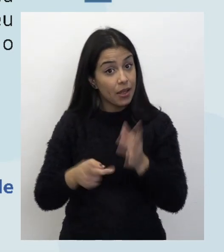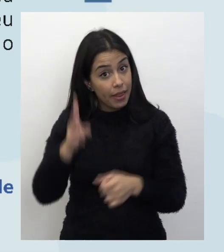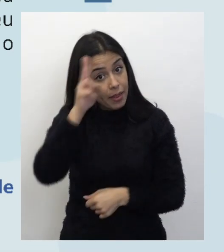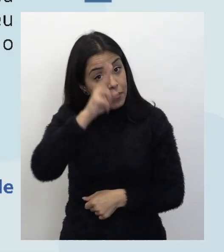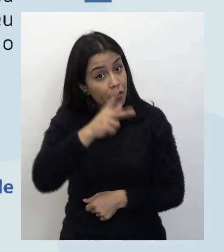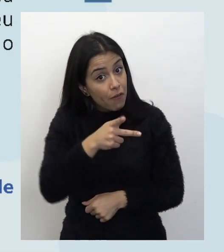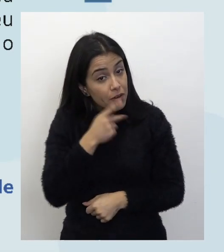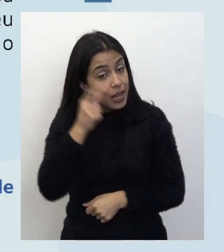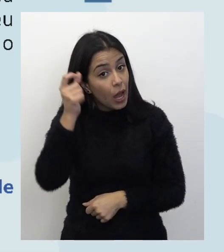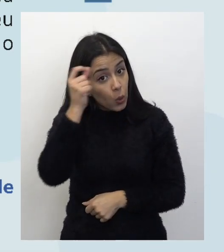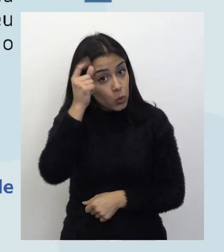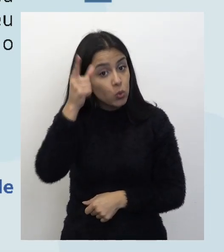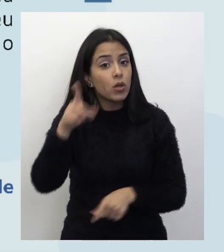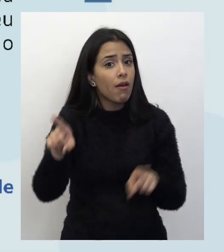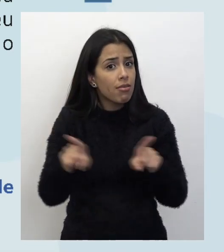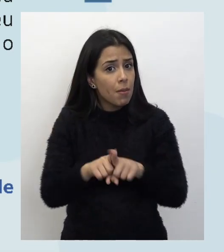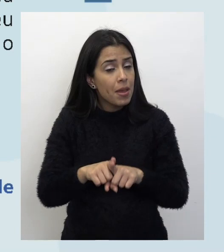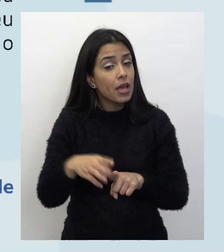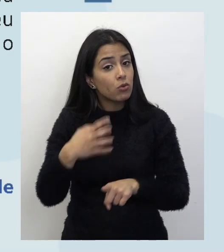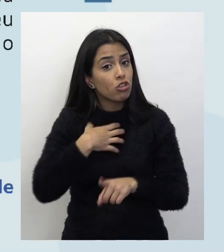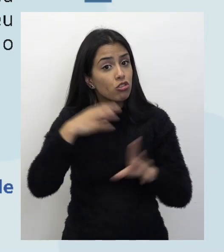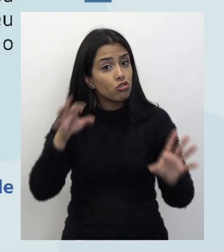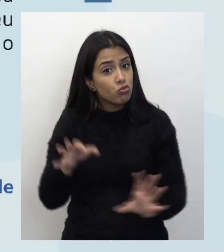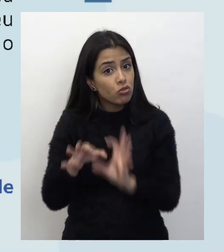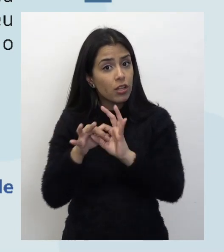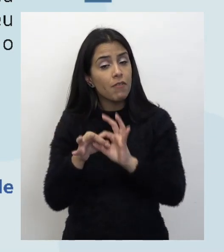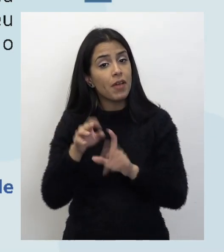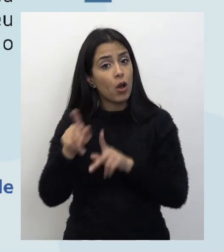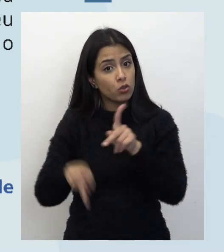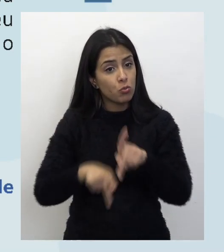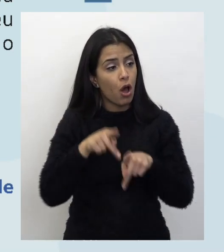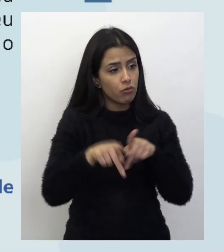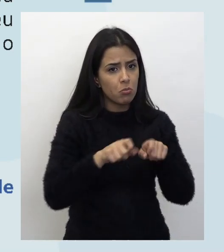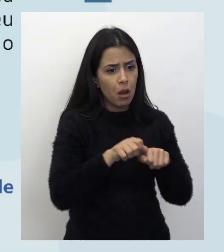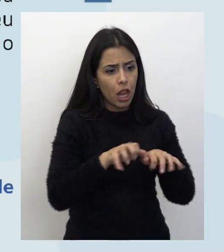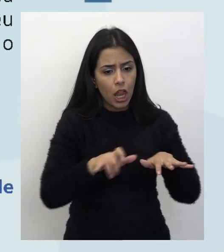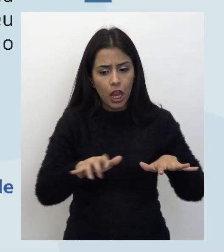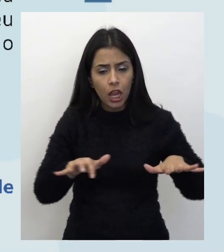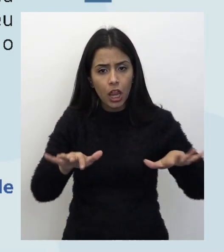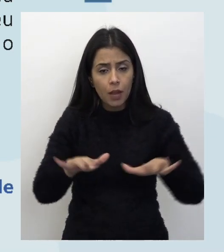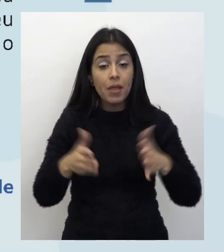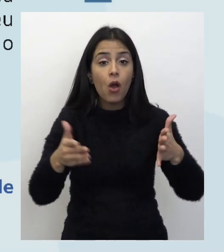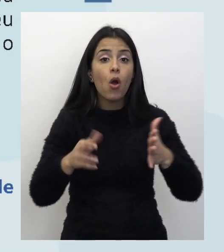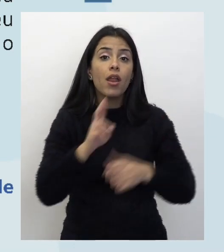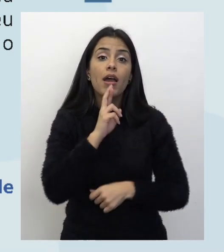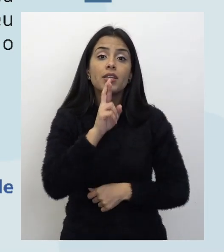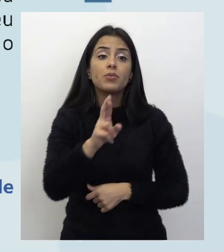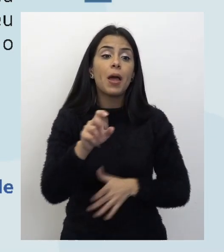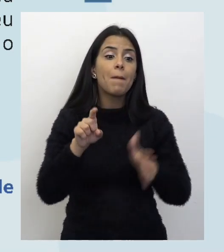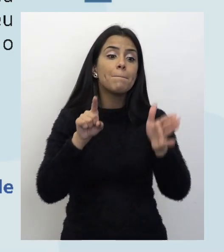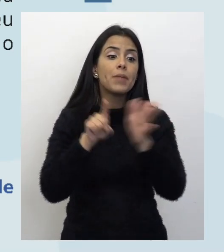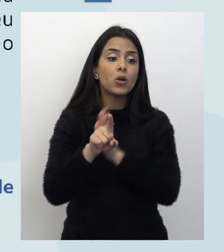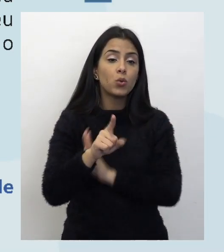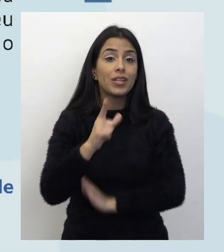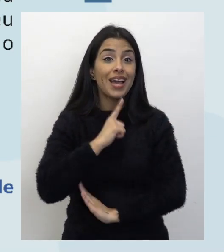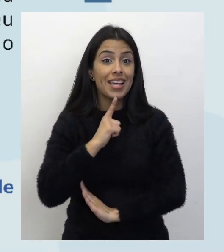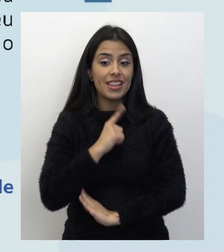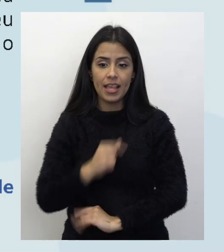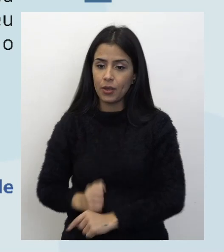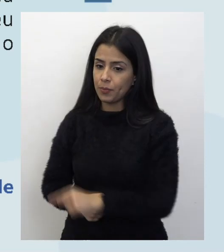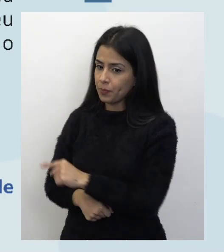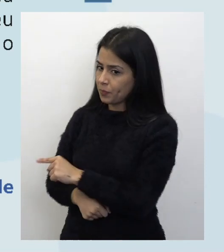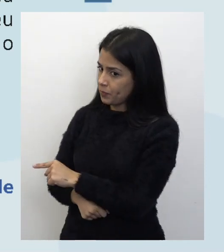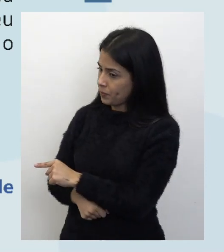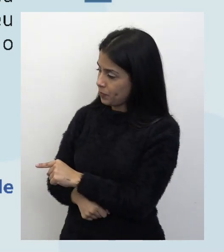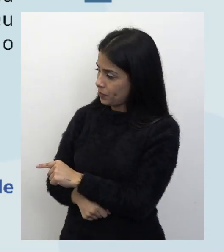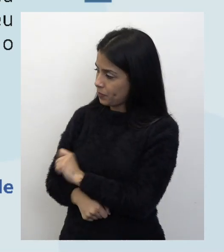de unificar, né, esses povos que ele ia conquistando. Vocês vão responder a essa questão que está lá no caderno do aluno também,